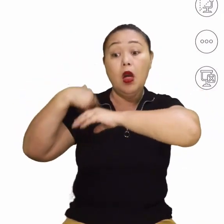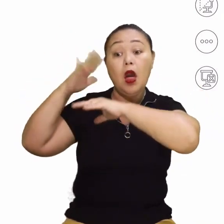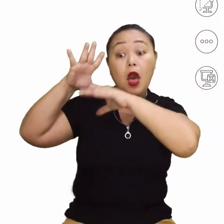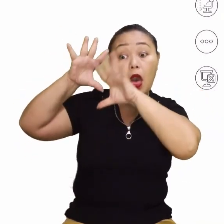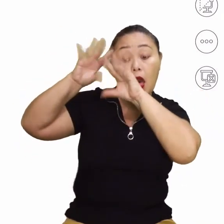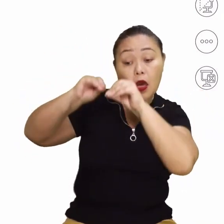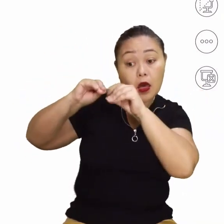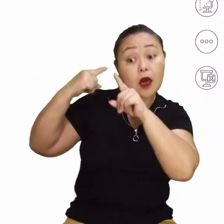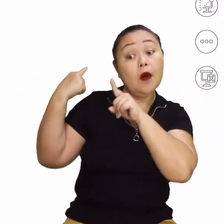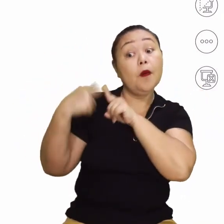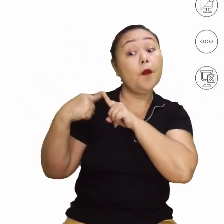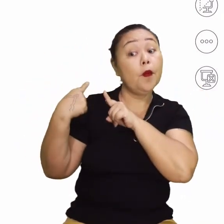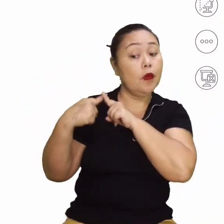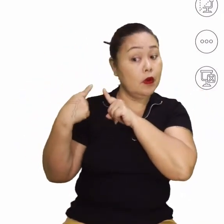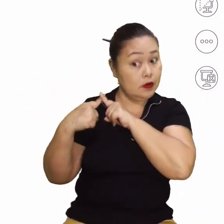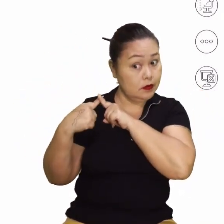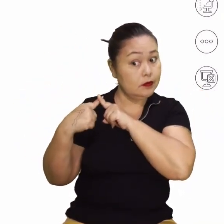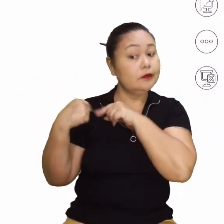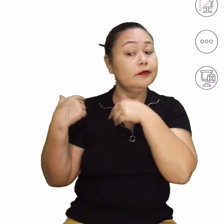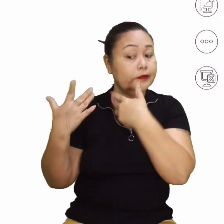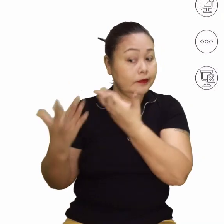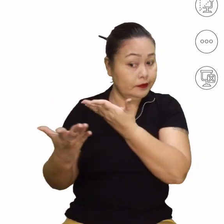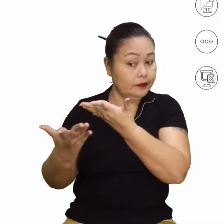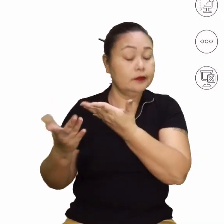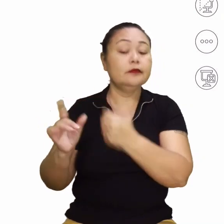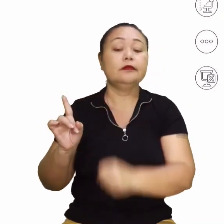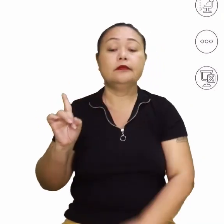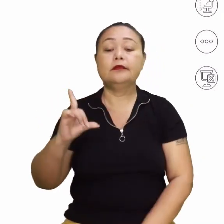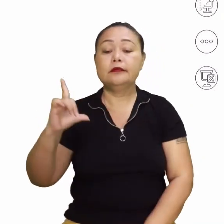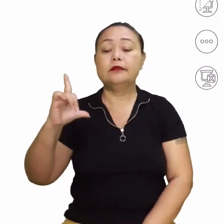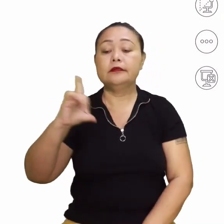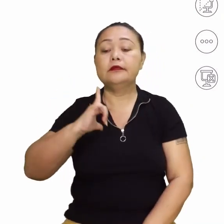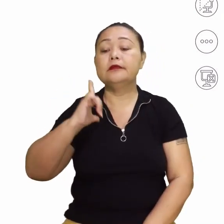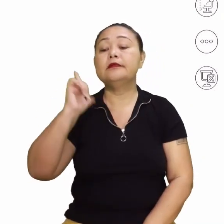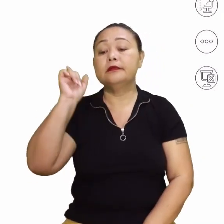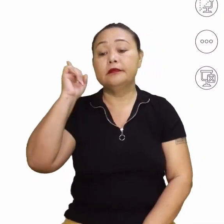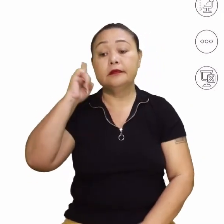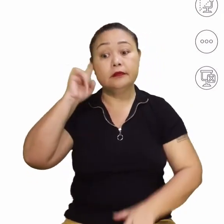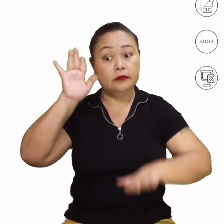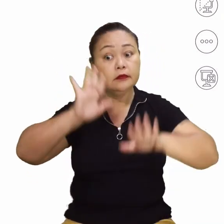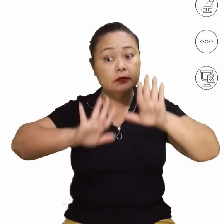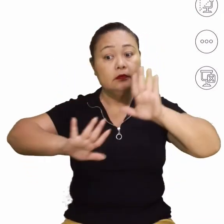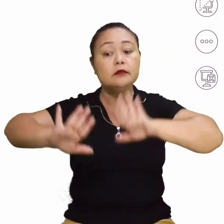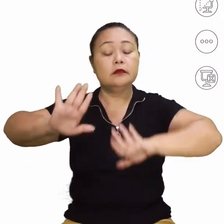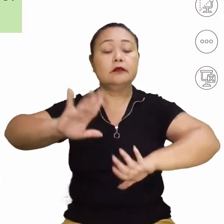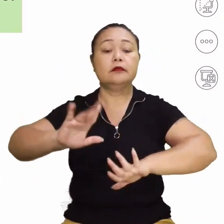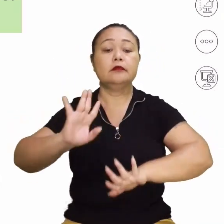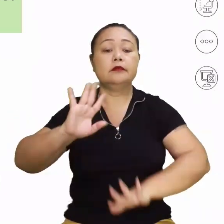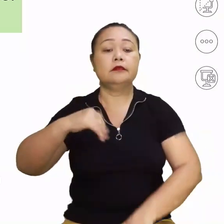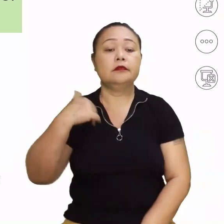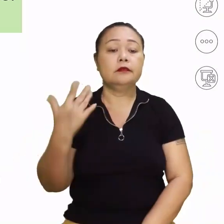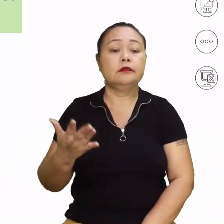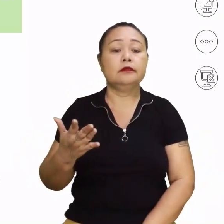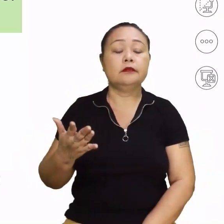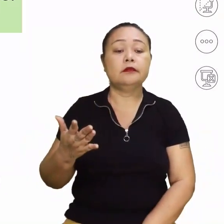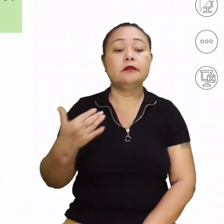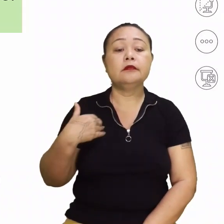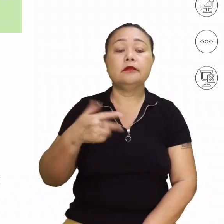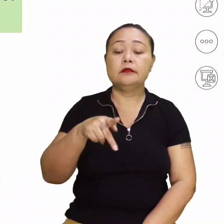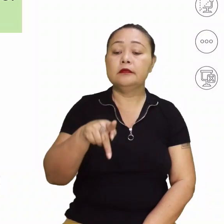noite por algum motivo né então é uma o aumento delicada vamos lá